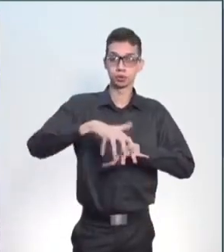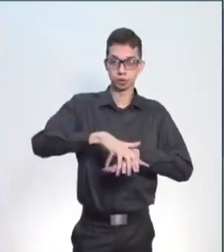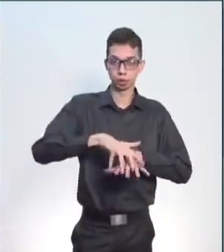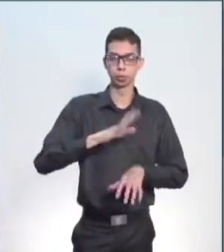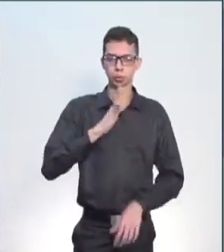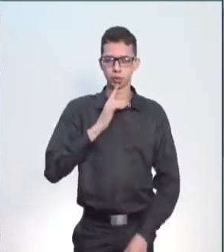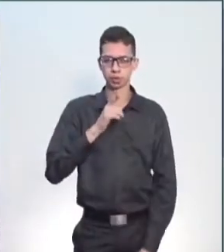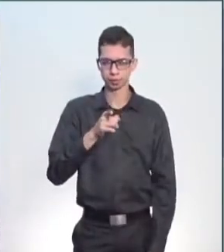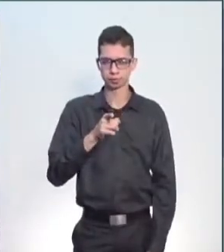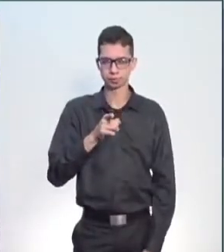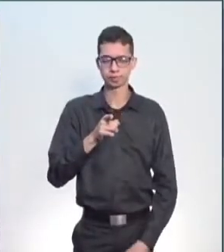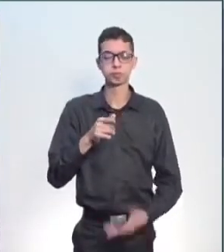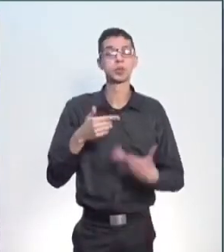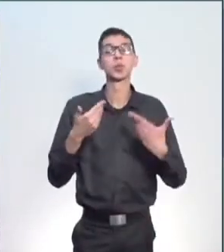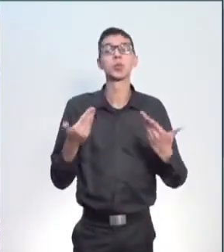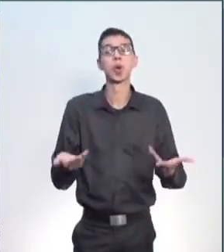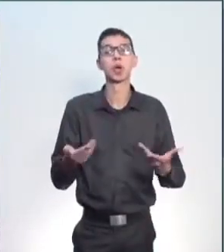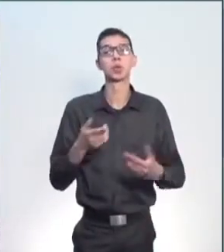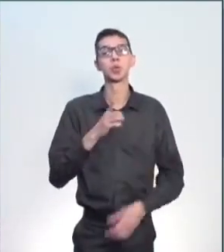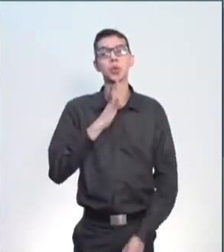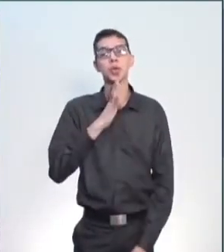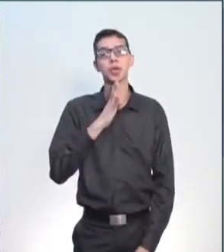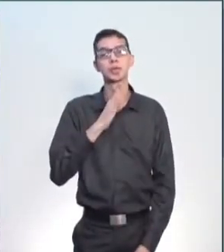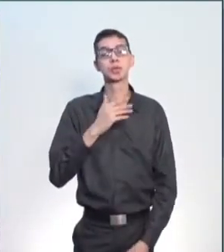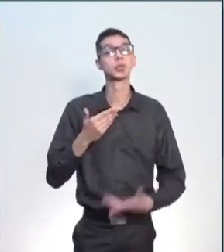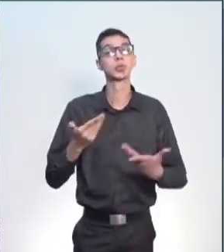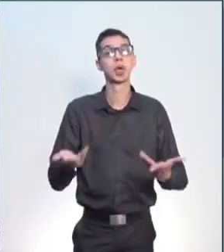e quais políticas vocês conhecem,